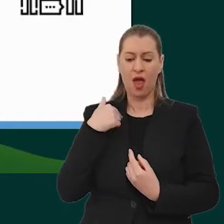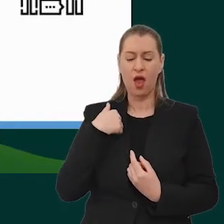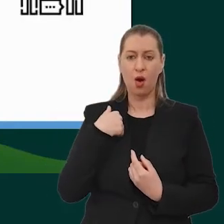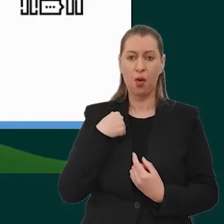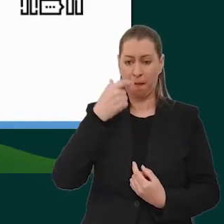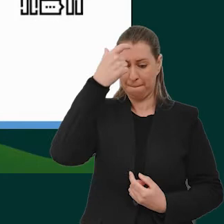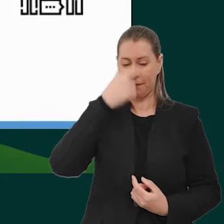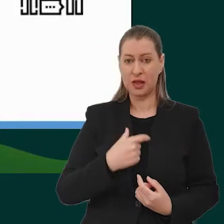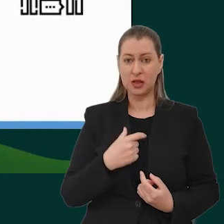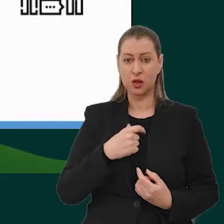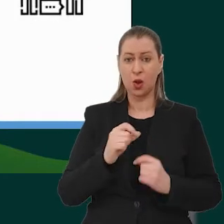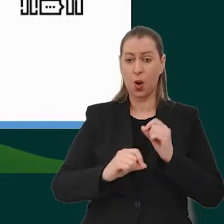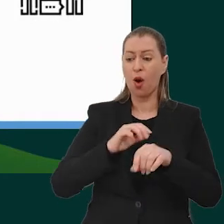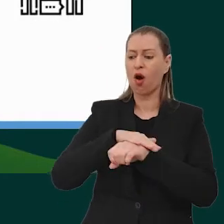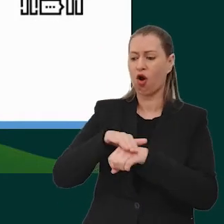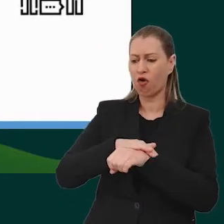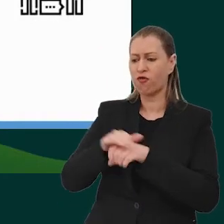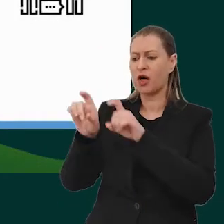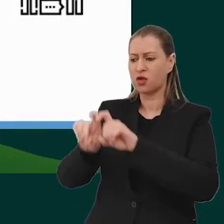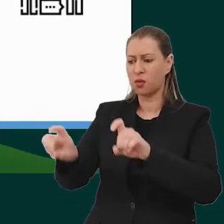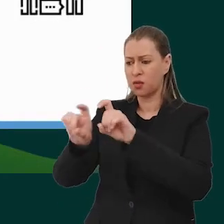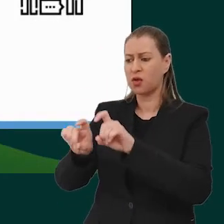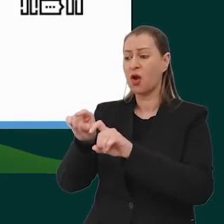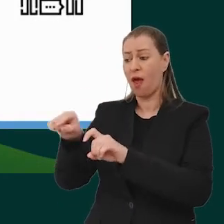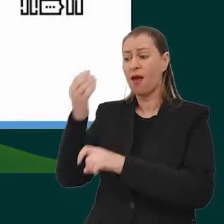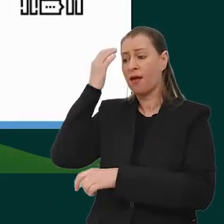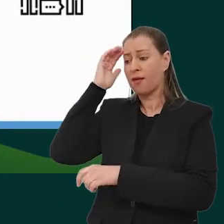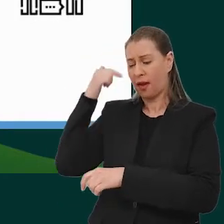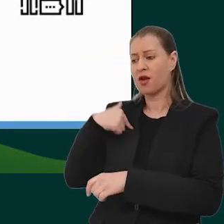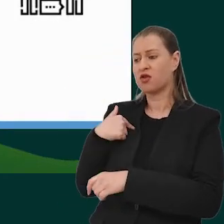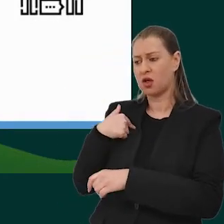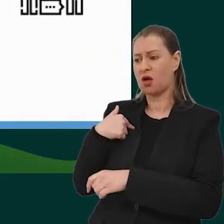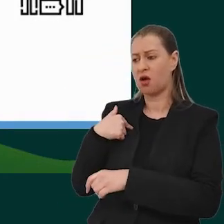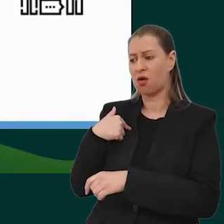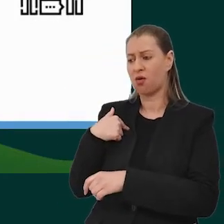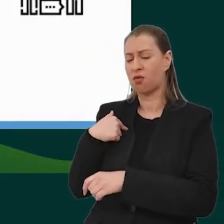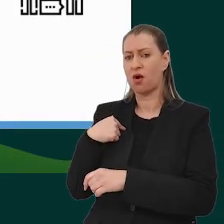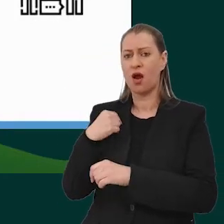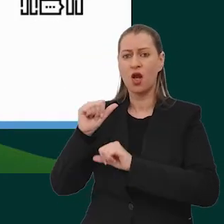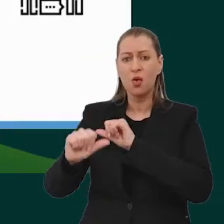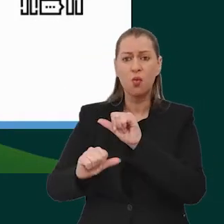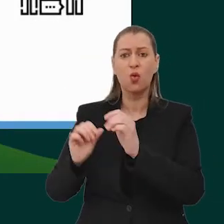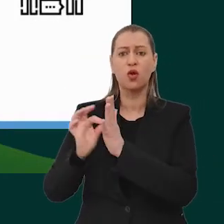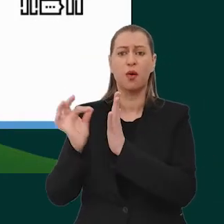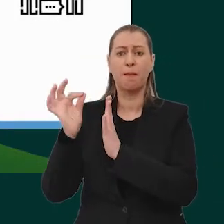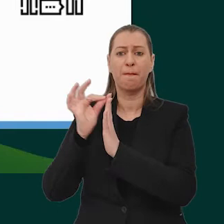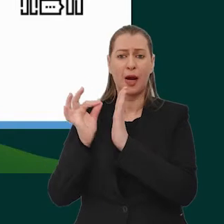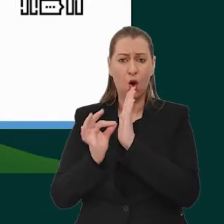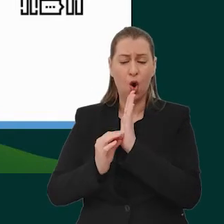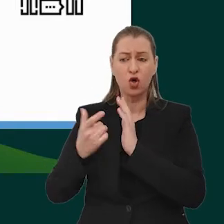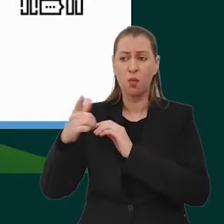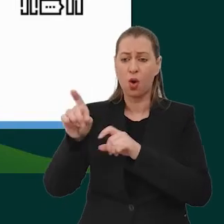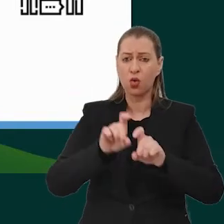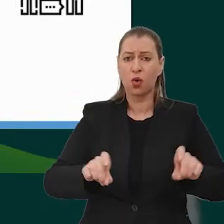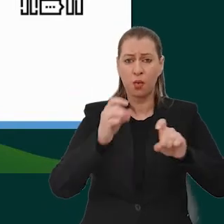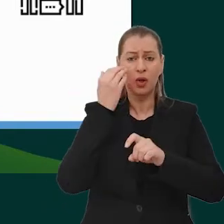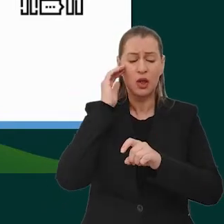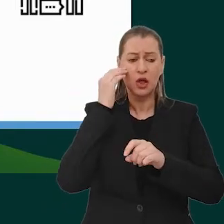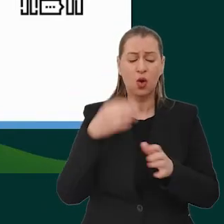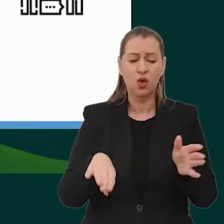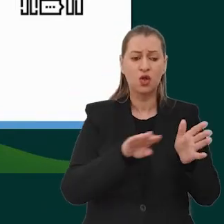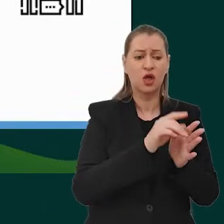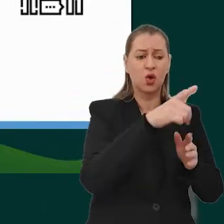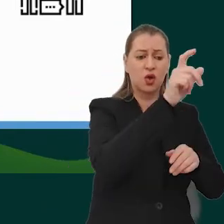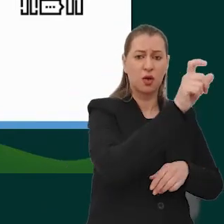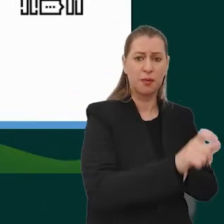pessoa, converso com o computador e ele me entende. Ele mesmo converte isso para códigos para outra máquina entender, e quando chega na outra pessoa,